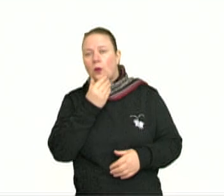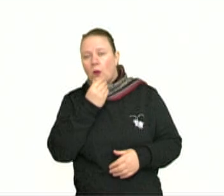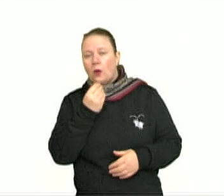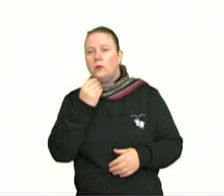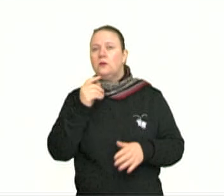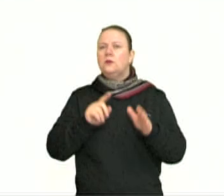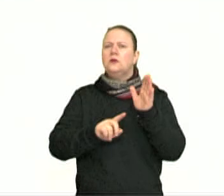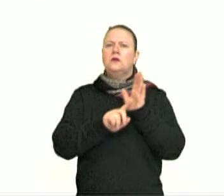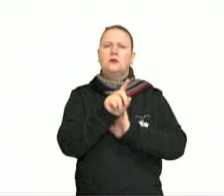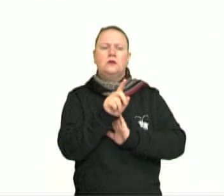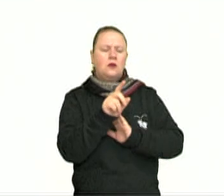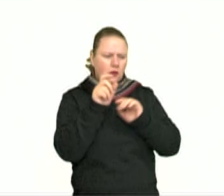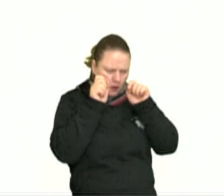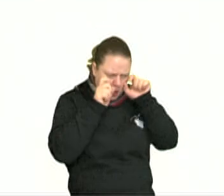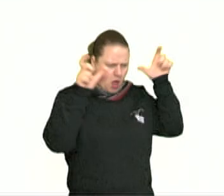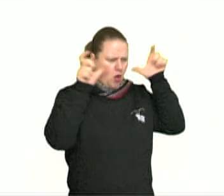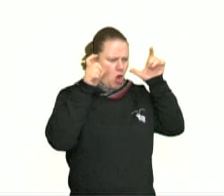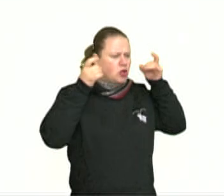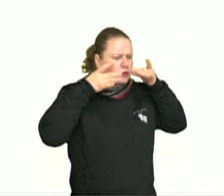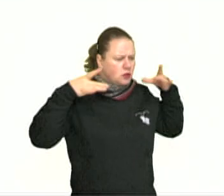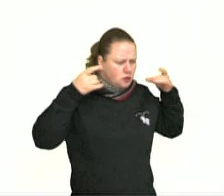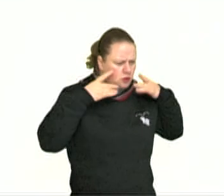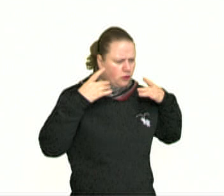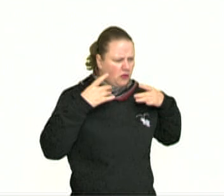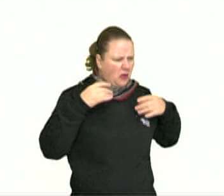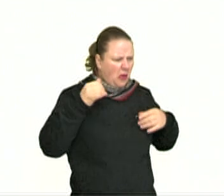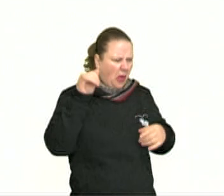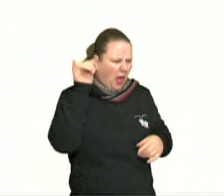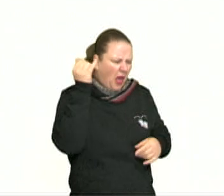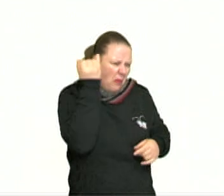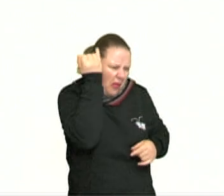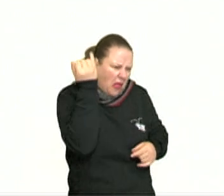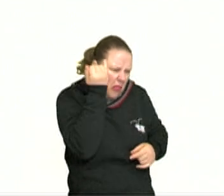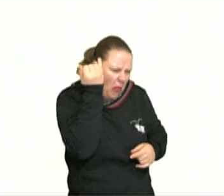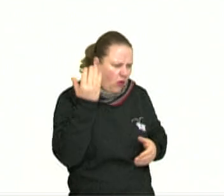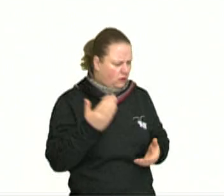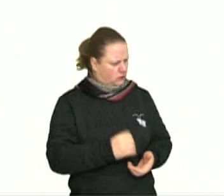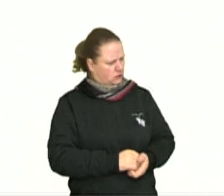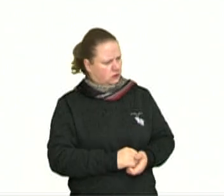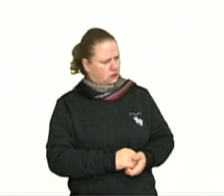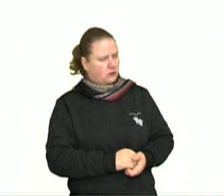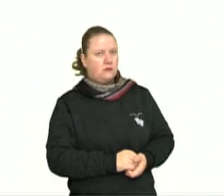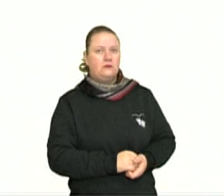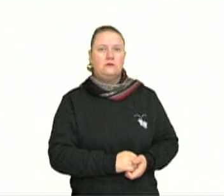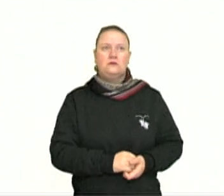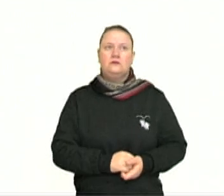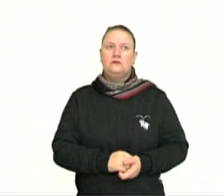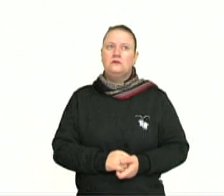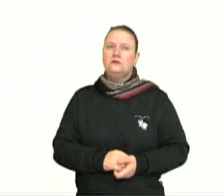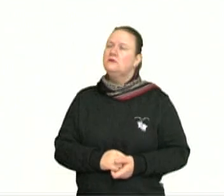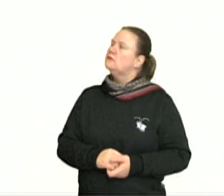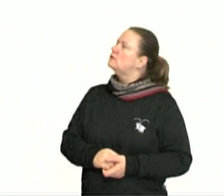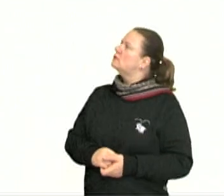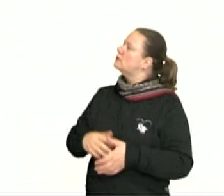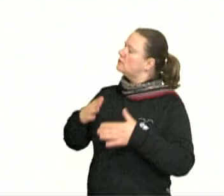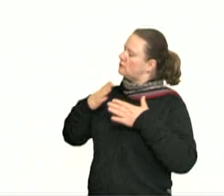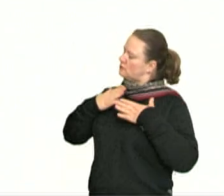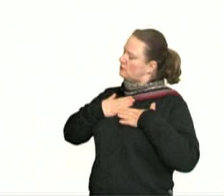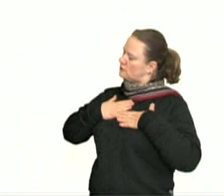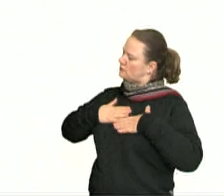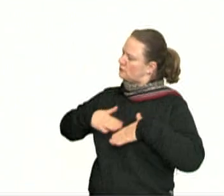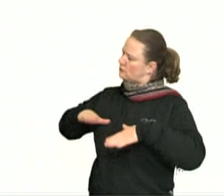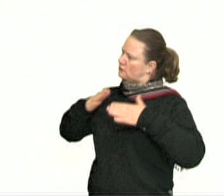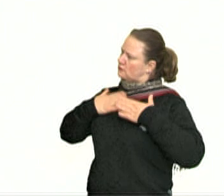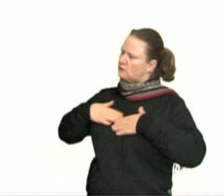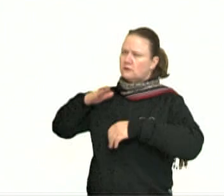pergunta: acorde, gatinho preguiçoso. Aí o gato fala, pensa, né, no seguinte: no momento estou em um experimento